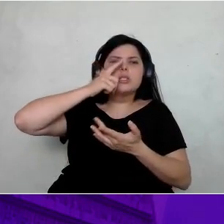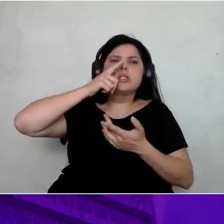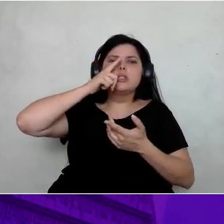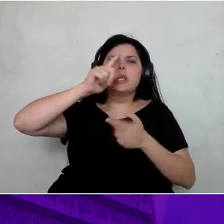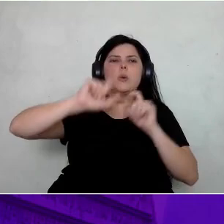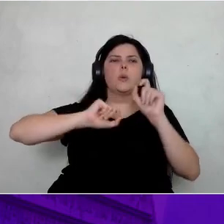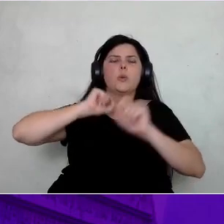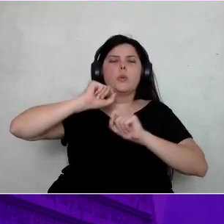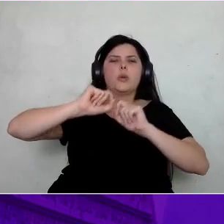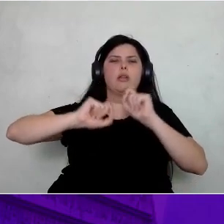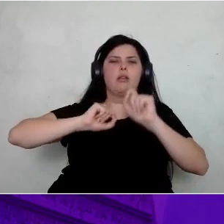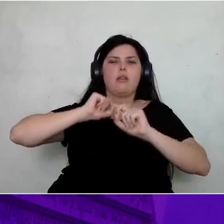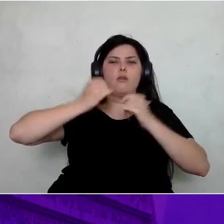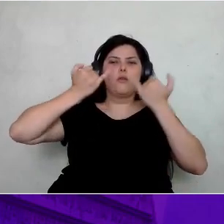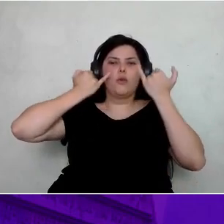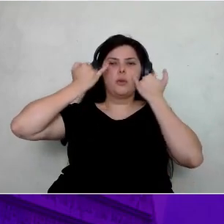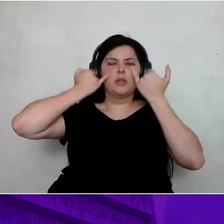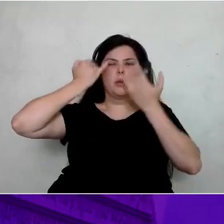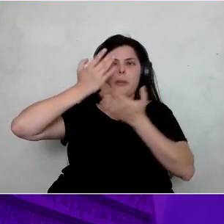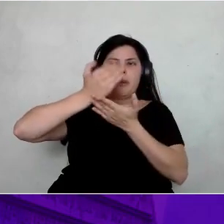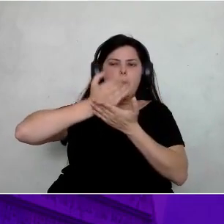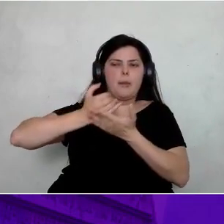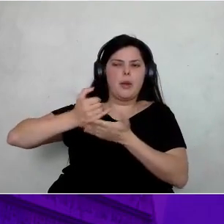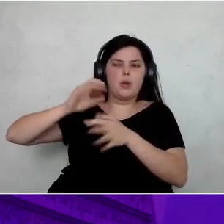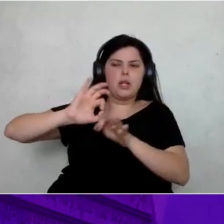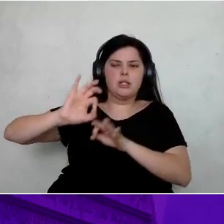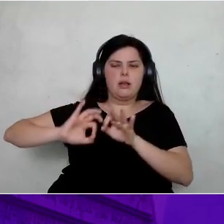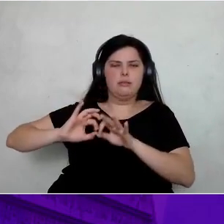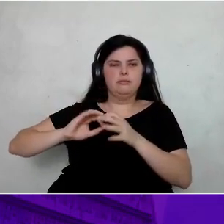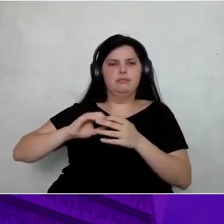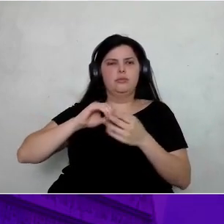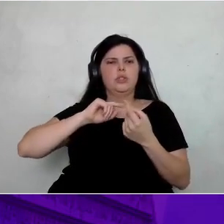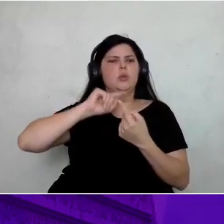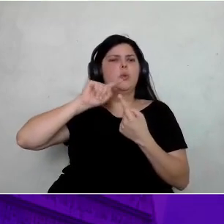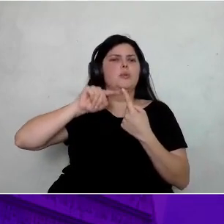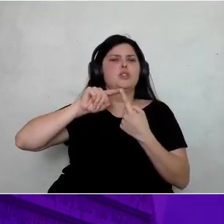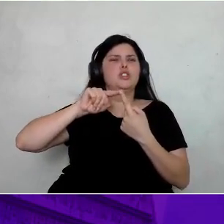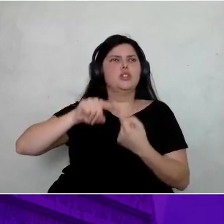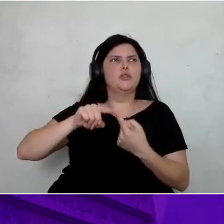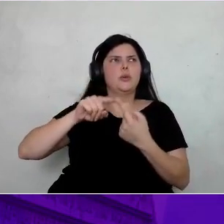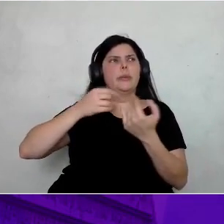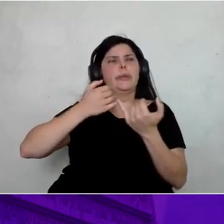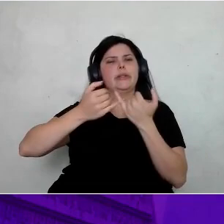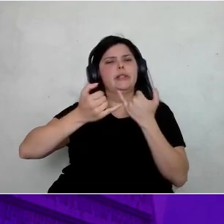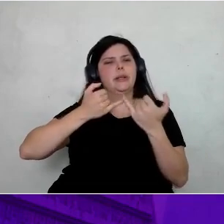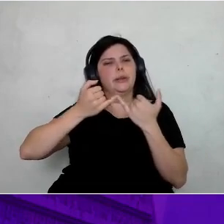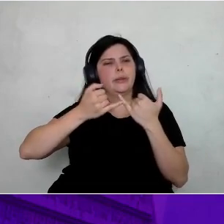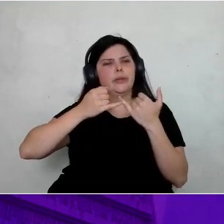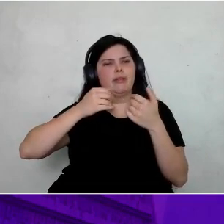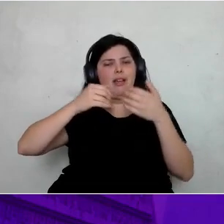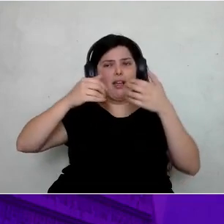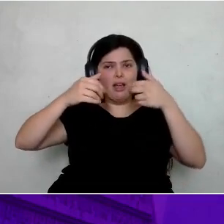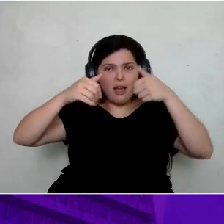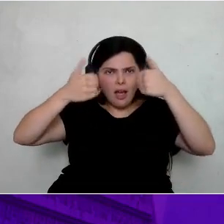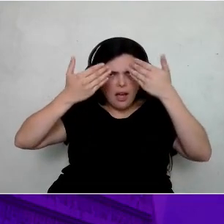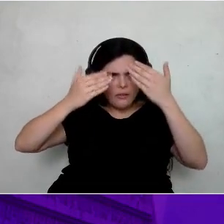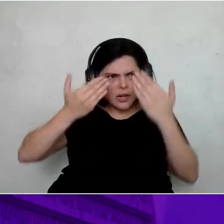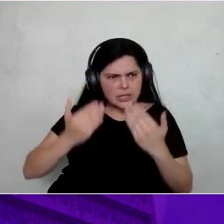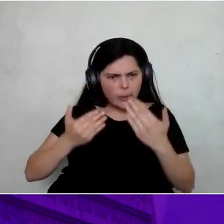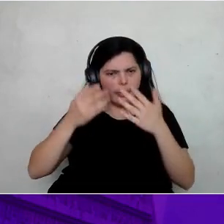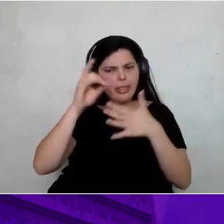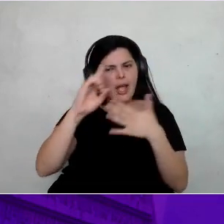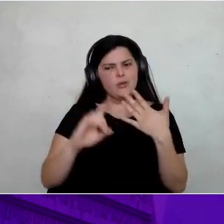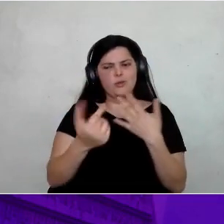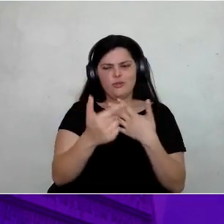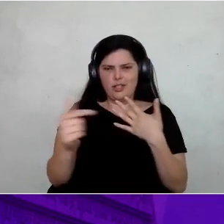coletar as informações, né? Então, ele não tinha aquele viés da gente conseguir fazer essa análise de dados, né? Ele tinha